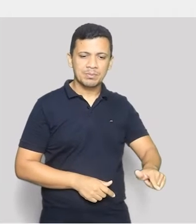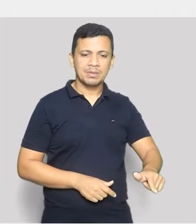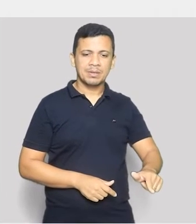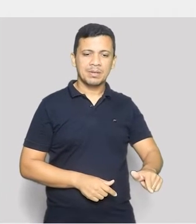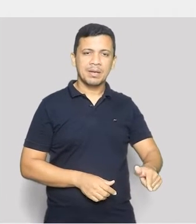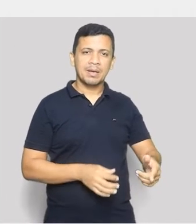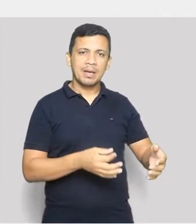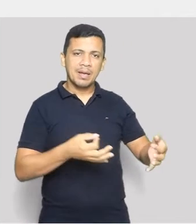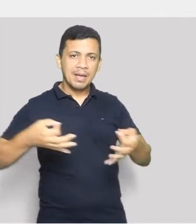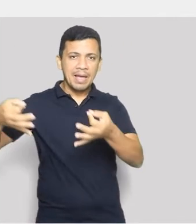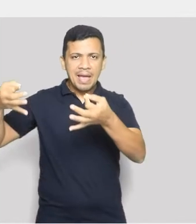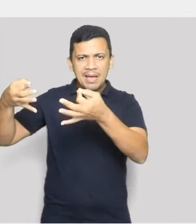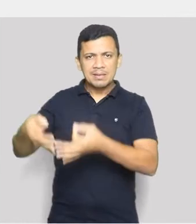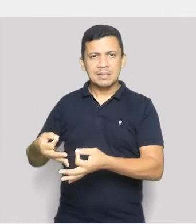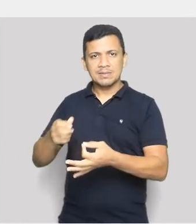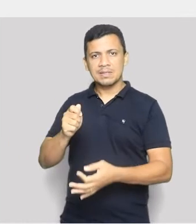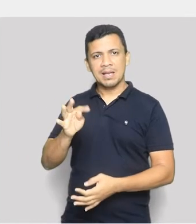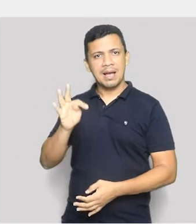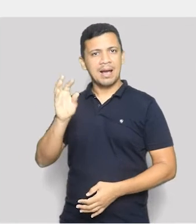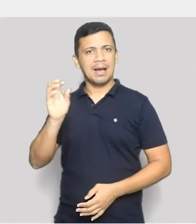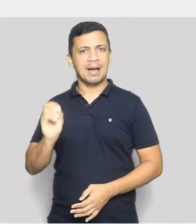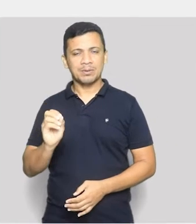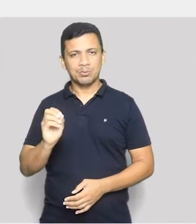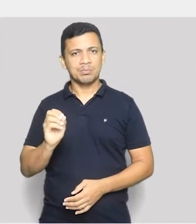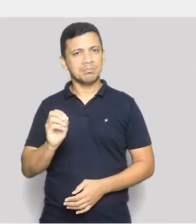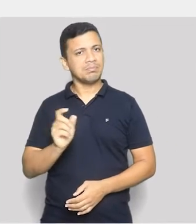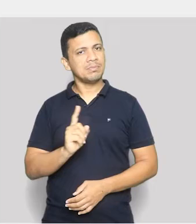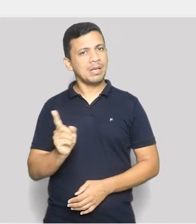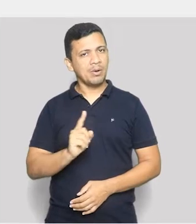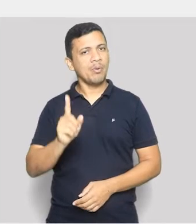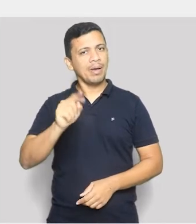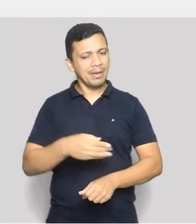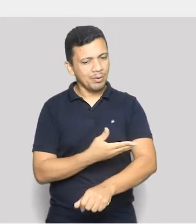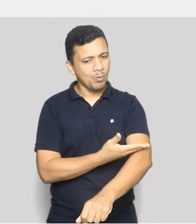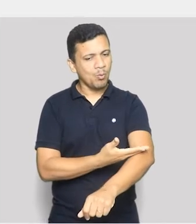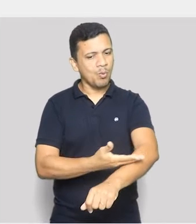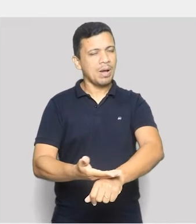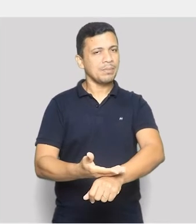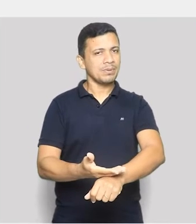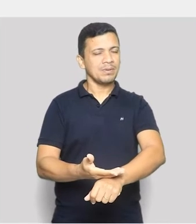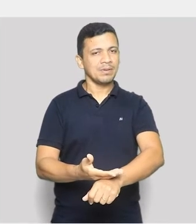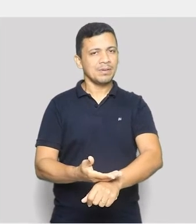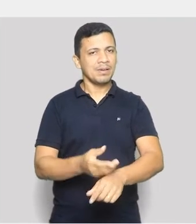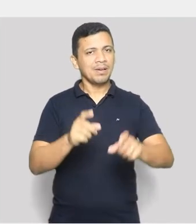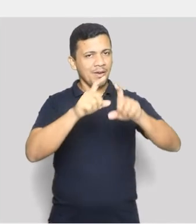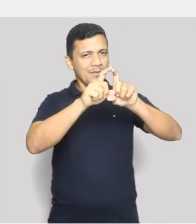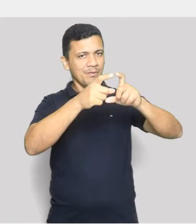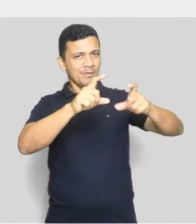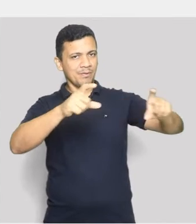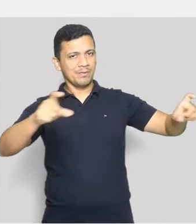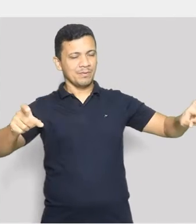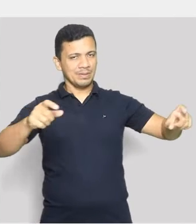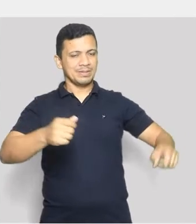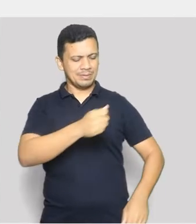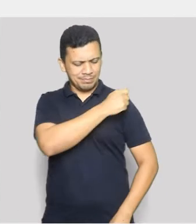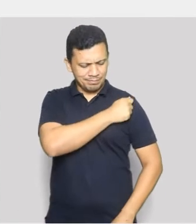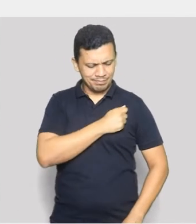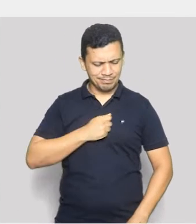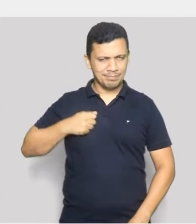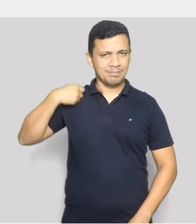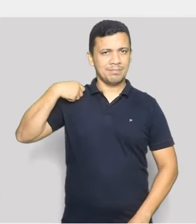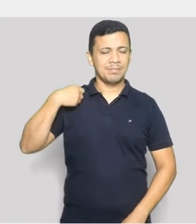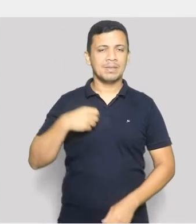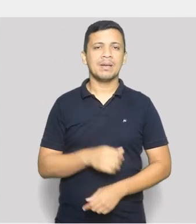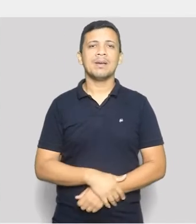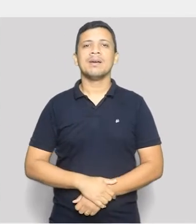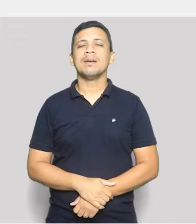Excelência, então, não é um ato, mas um hábito. A frase aí do Aristóteles, certo? A